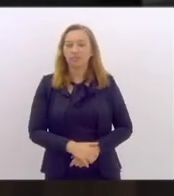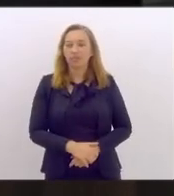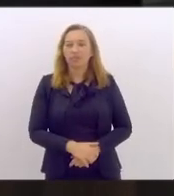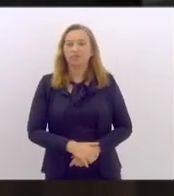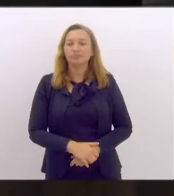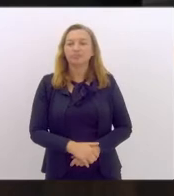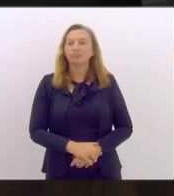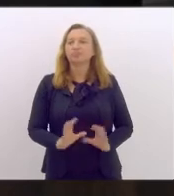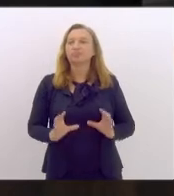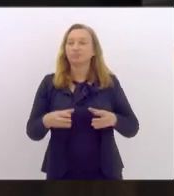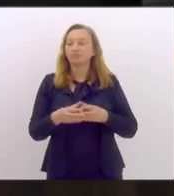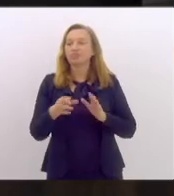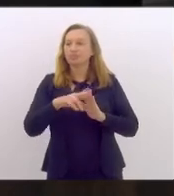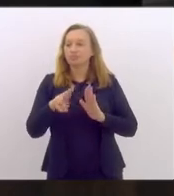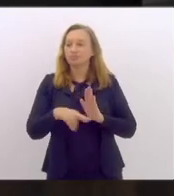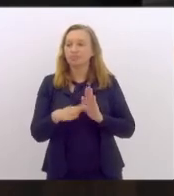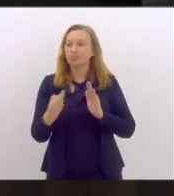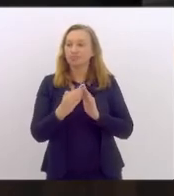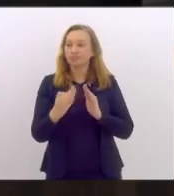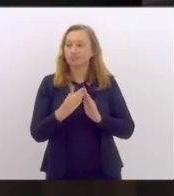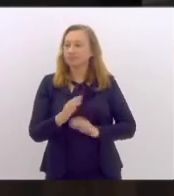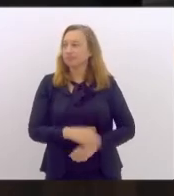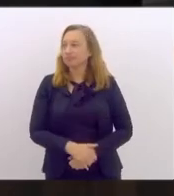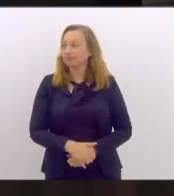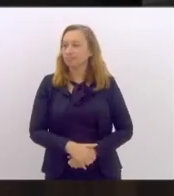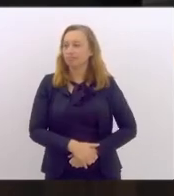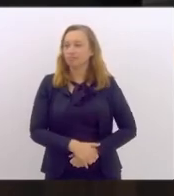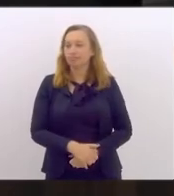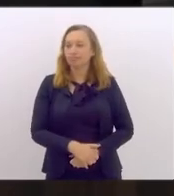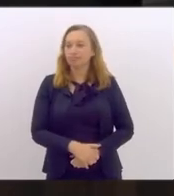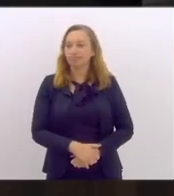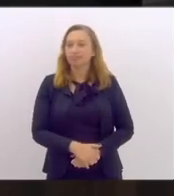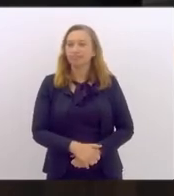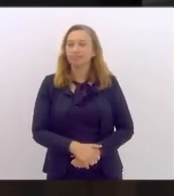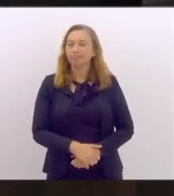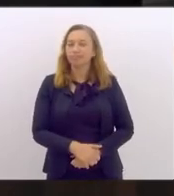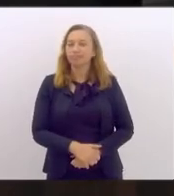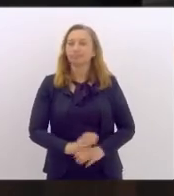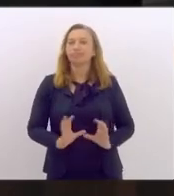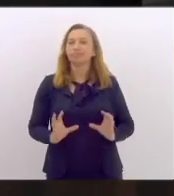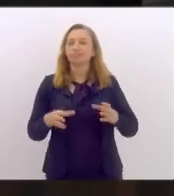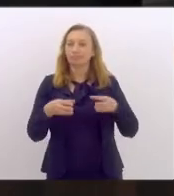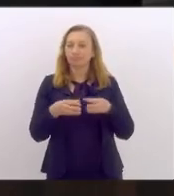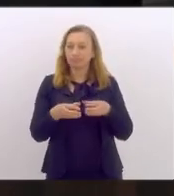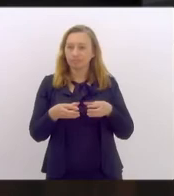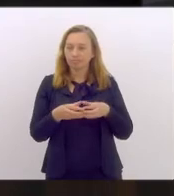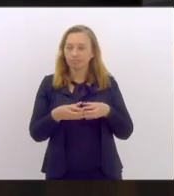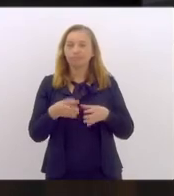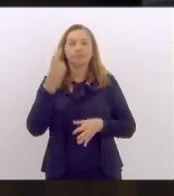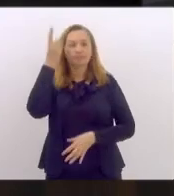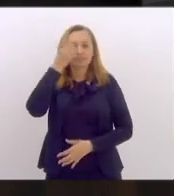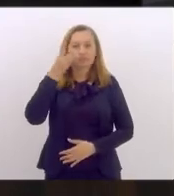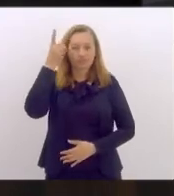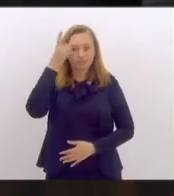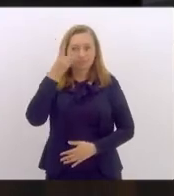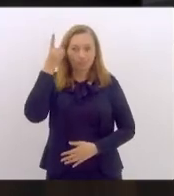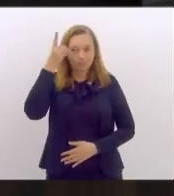da comissão de normas internas e proposições externas para emitir parecer pela comissão Deputado